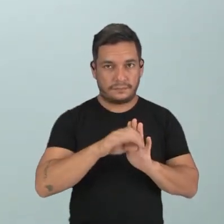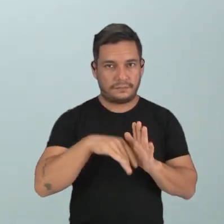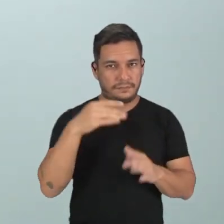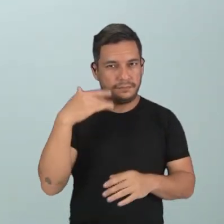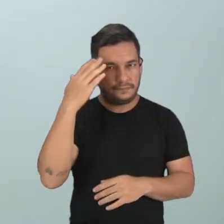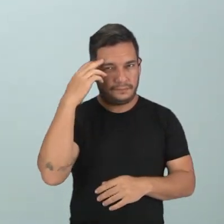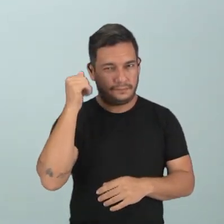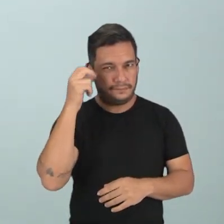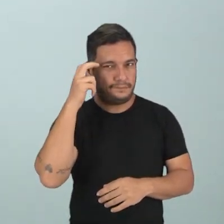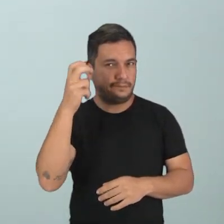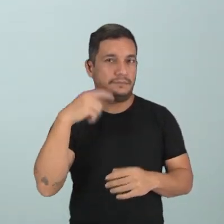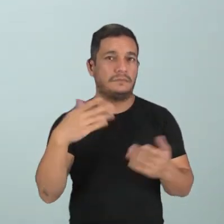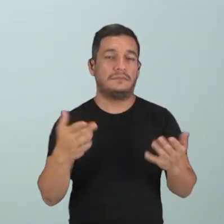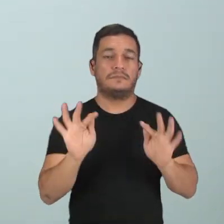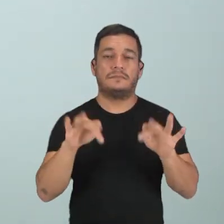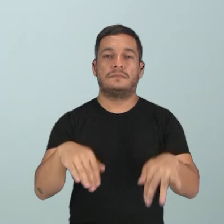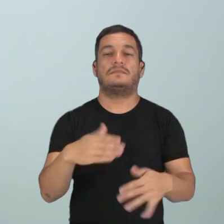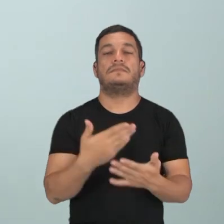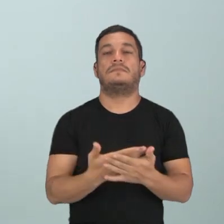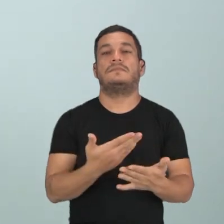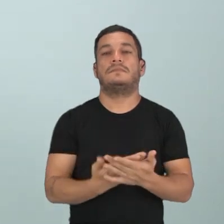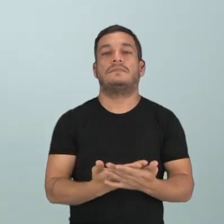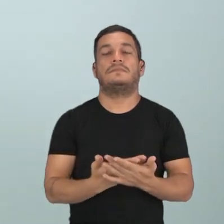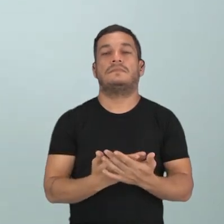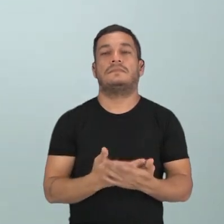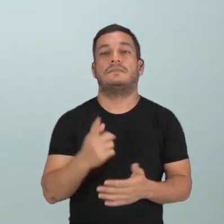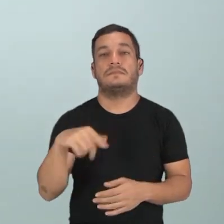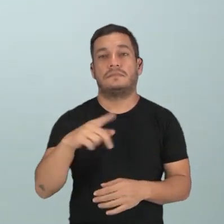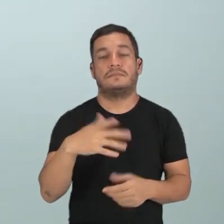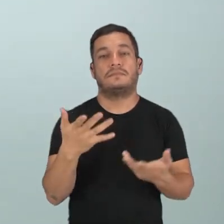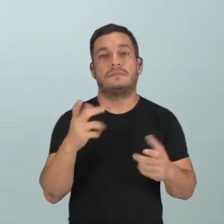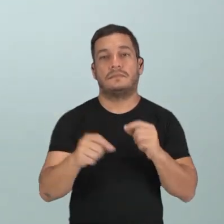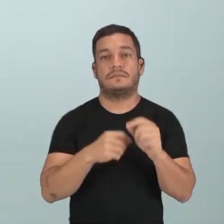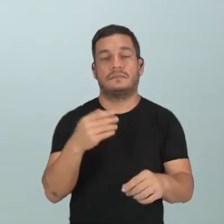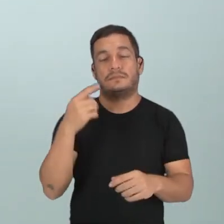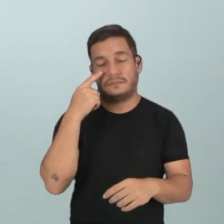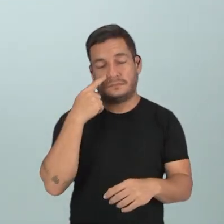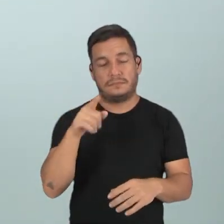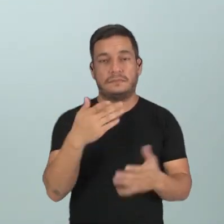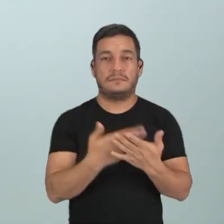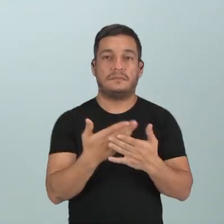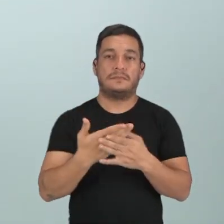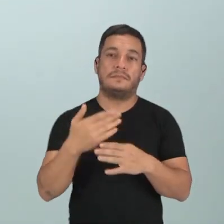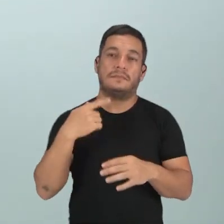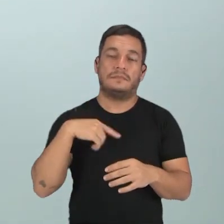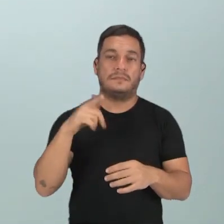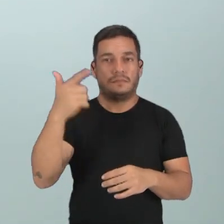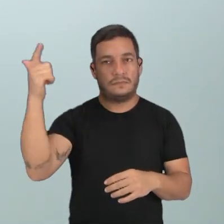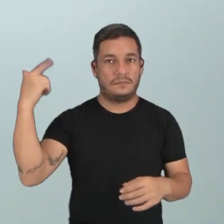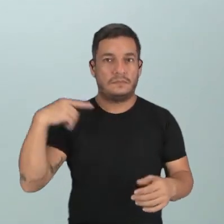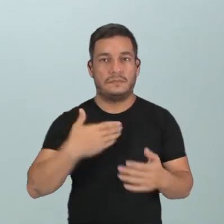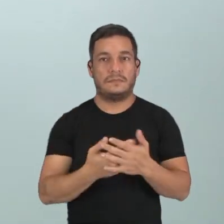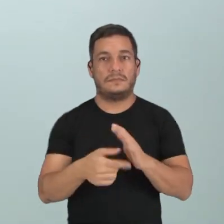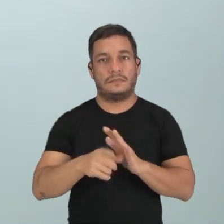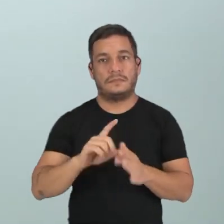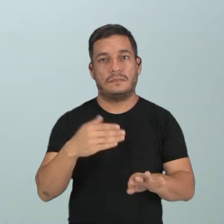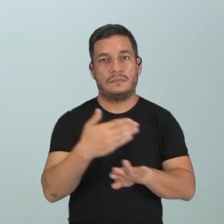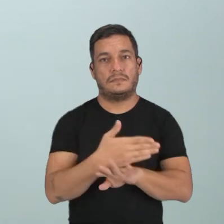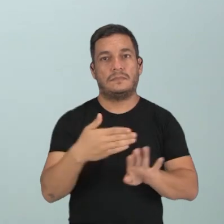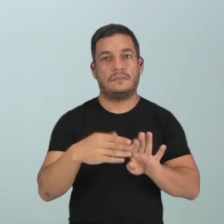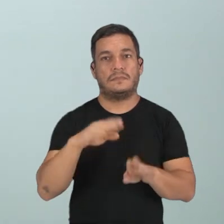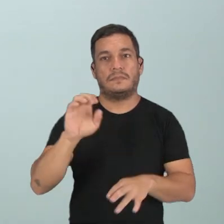agora nós chegamos ao final da nossa aula Se você quiser rever esta aula e a outras aulas anteriores